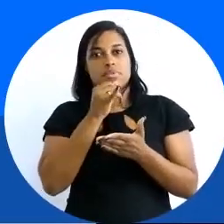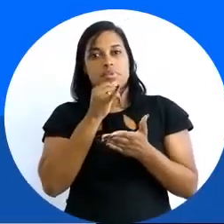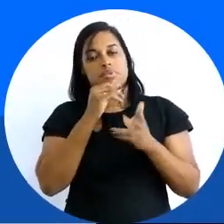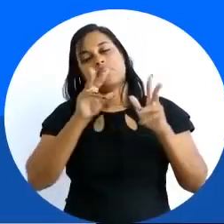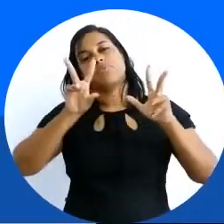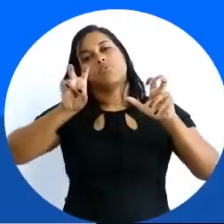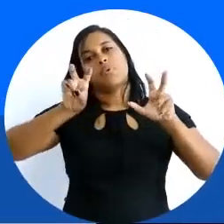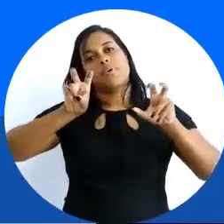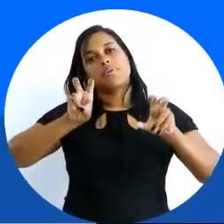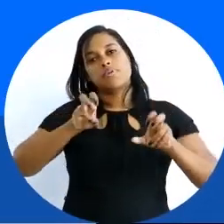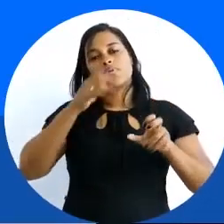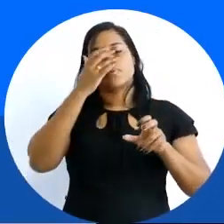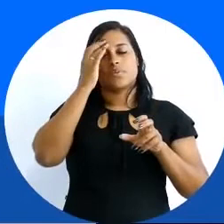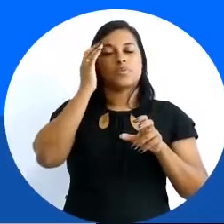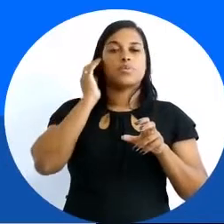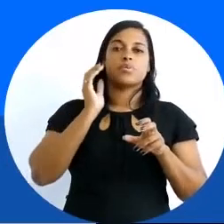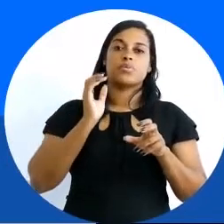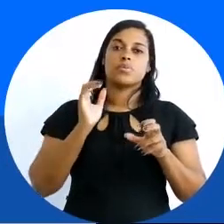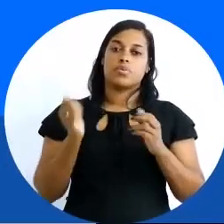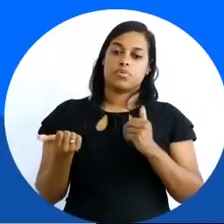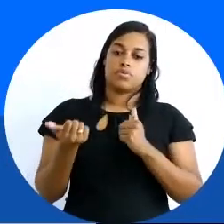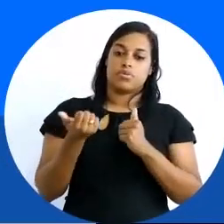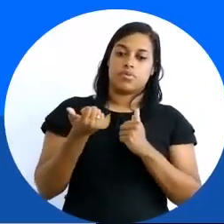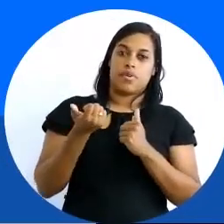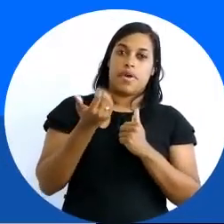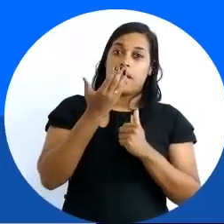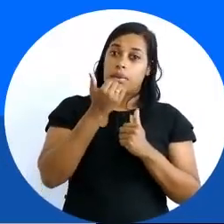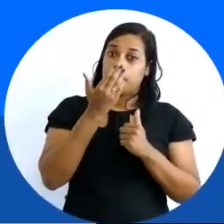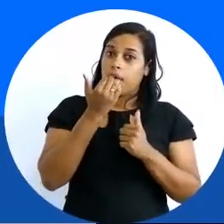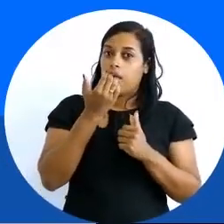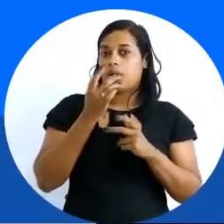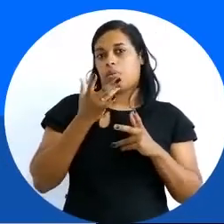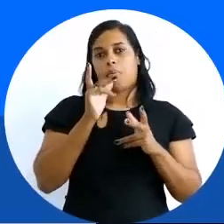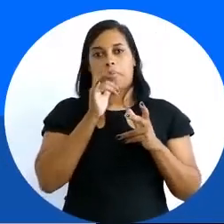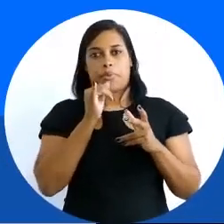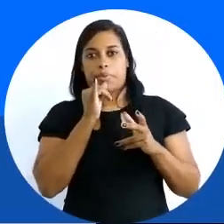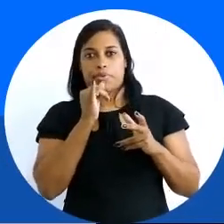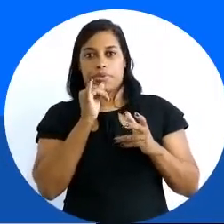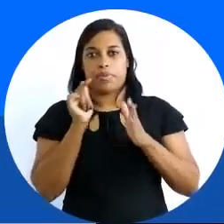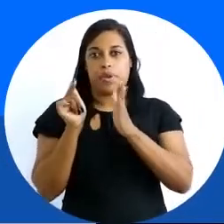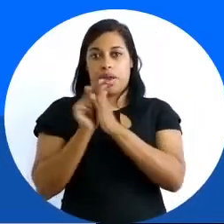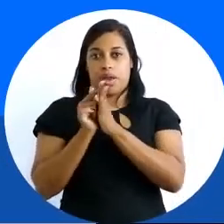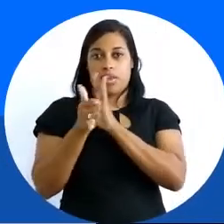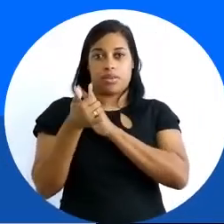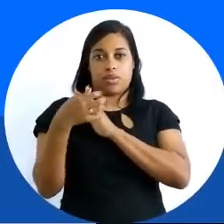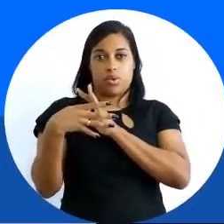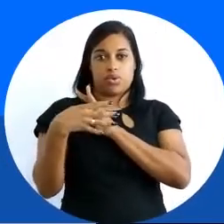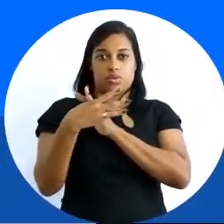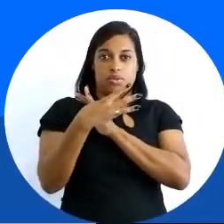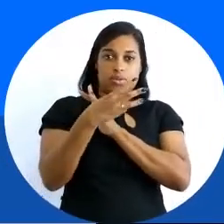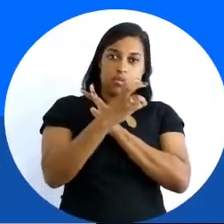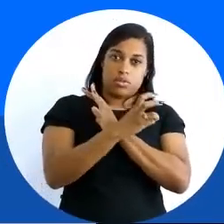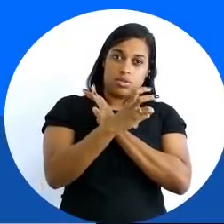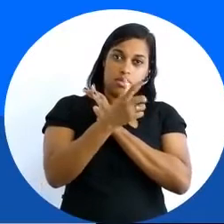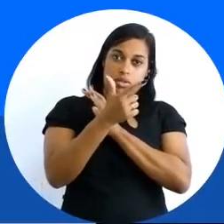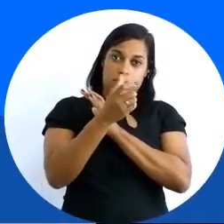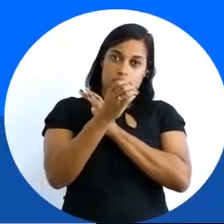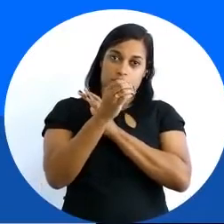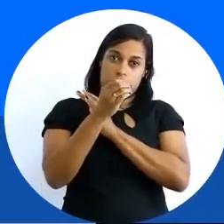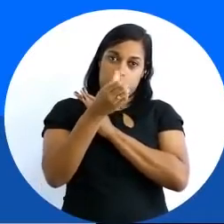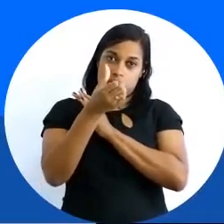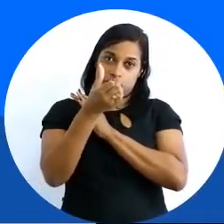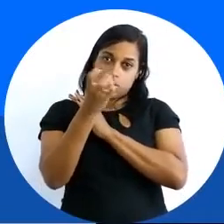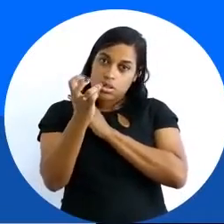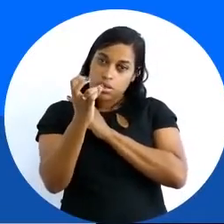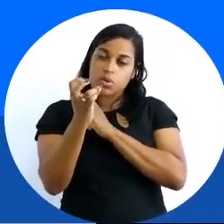determinado assunto, por exemplo, suplementos alimentares, que aparece na página 14, 35 e 205. Então, eu